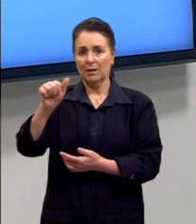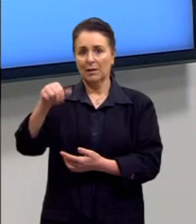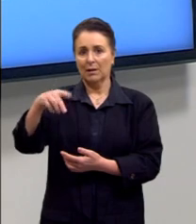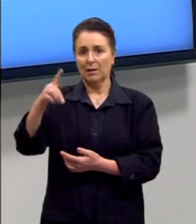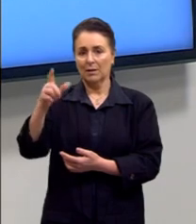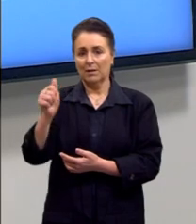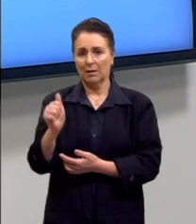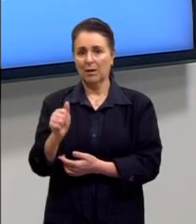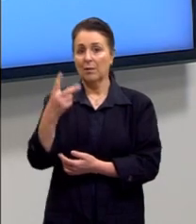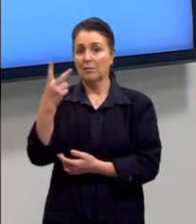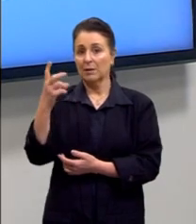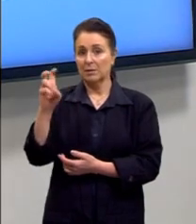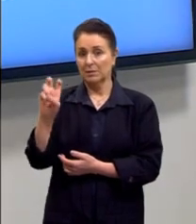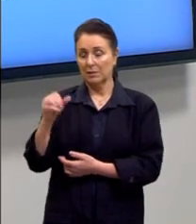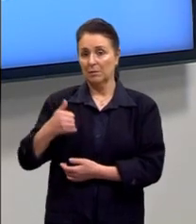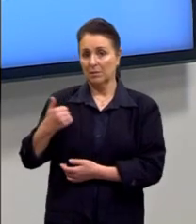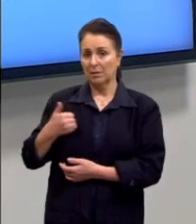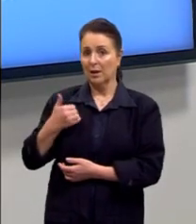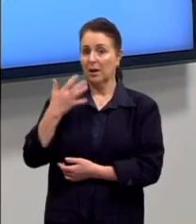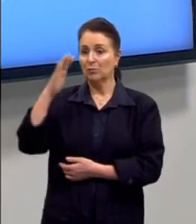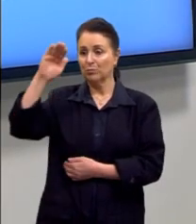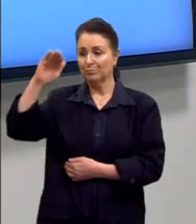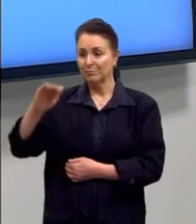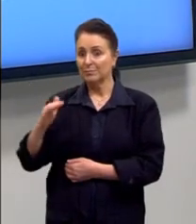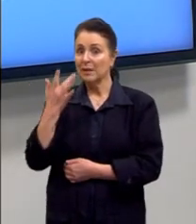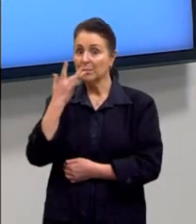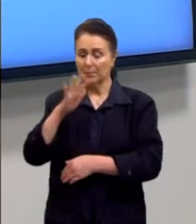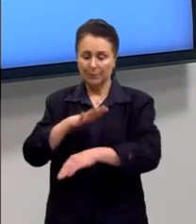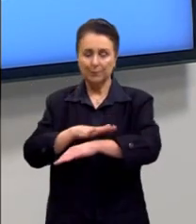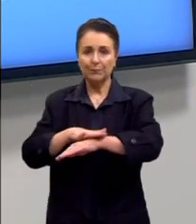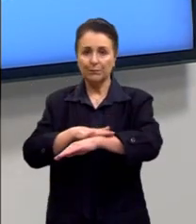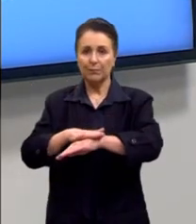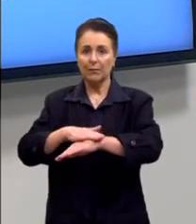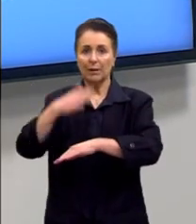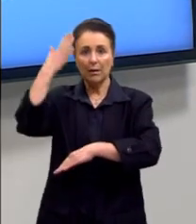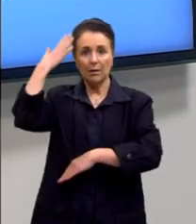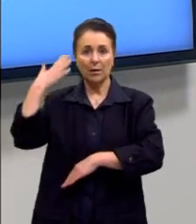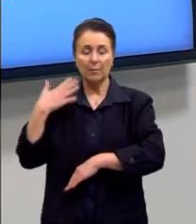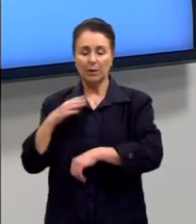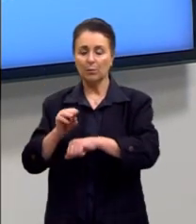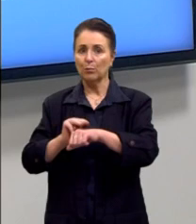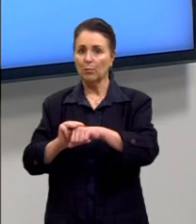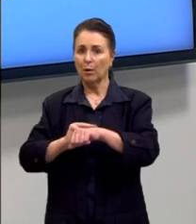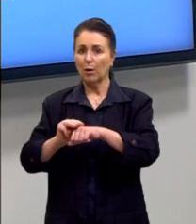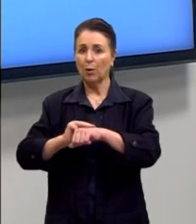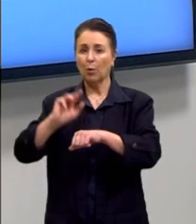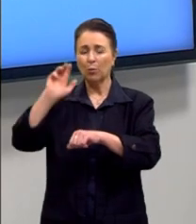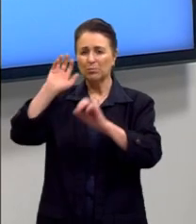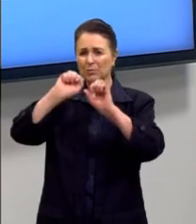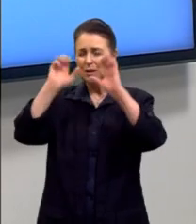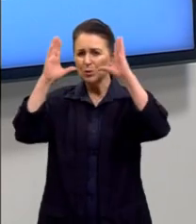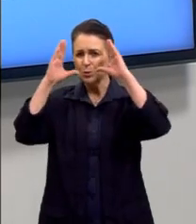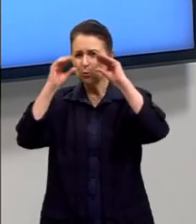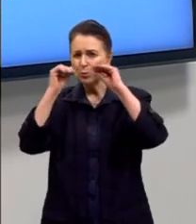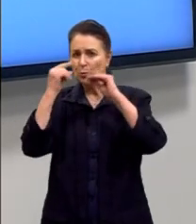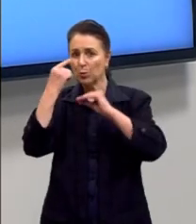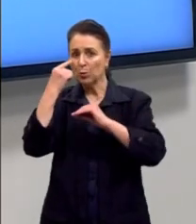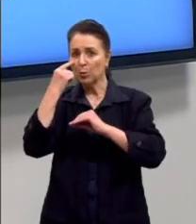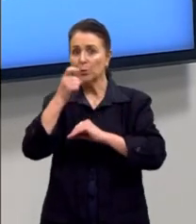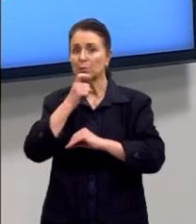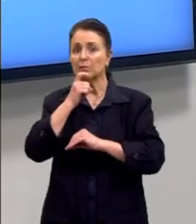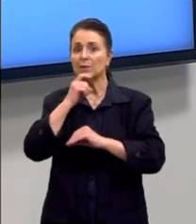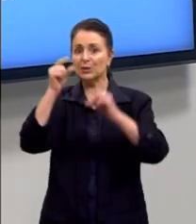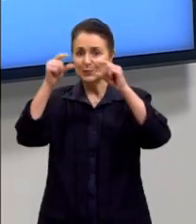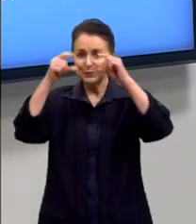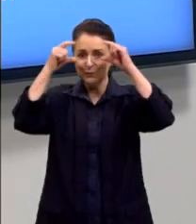25 anos sou branca de baixa estatura cabelos castanhos escuros olhos verdes uso